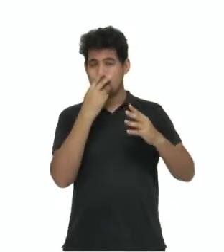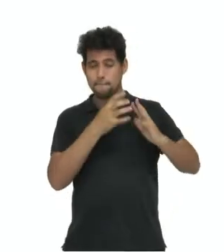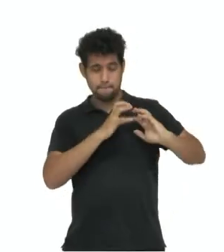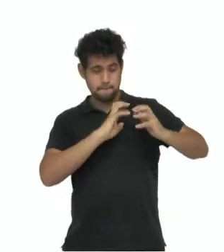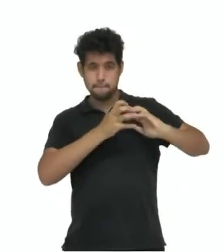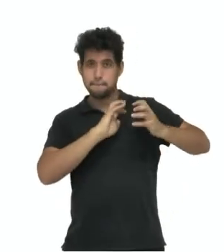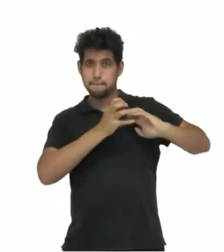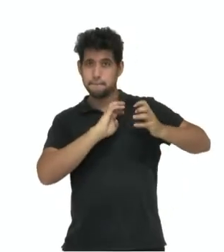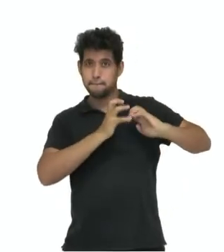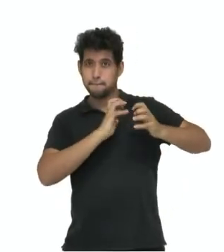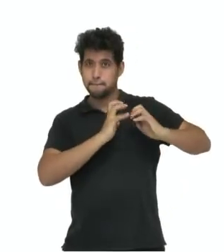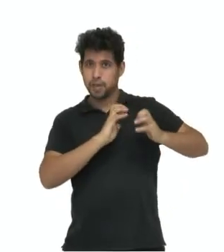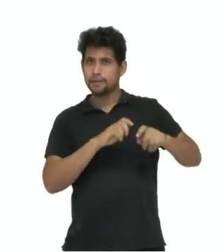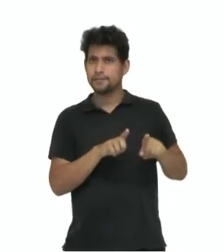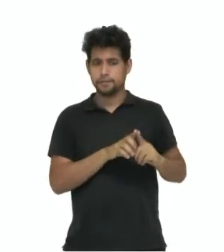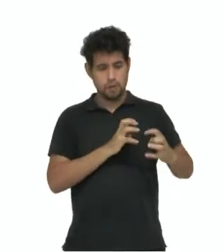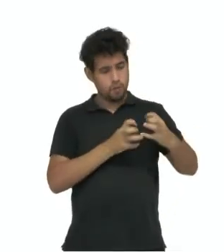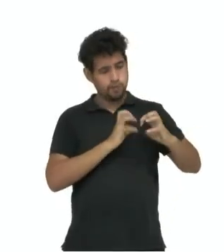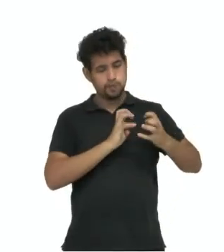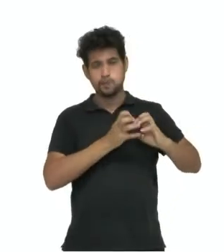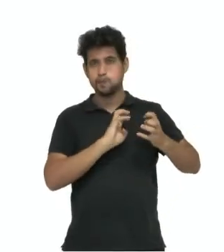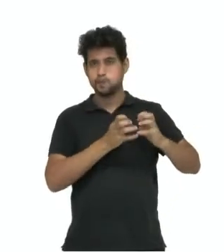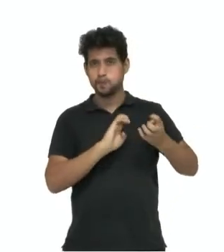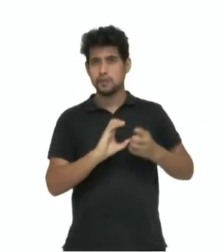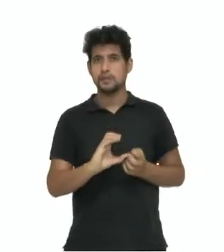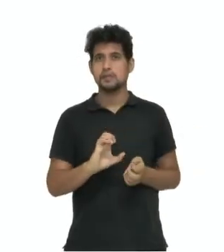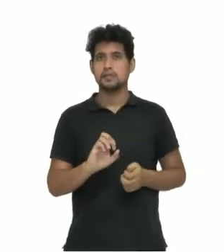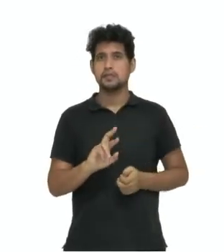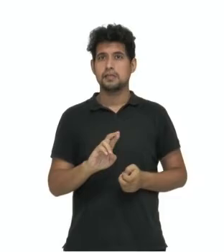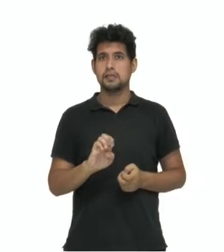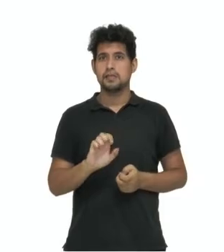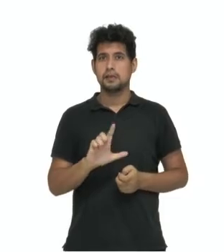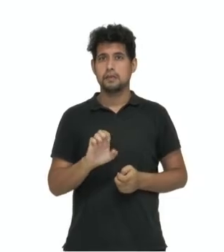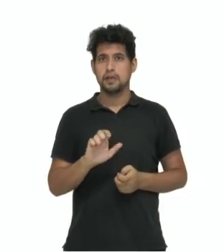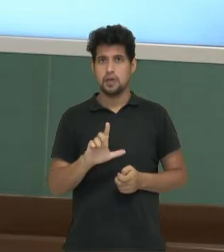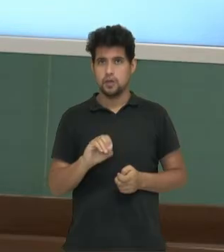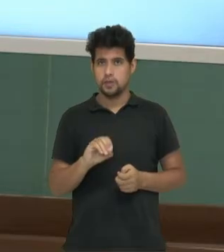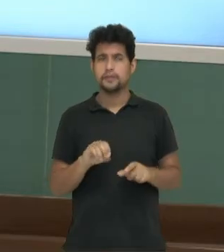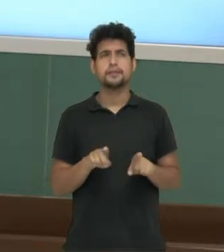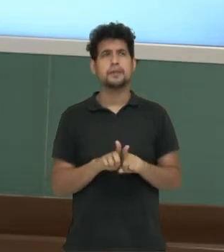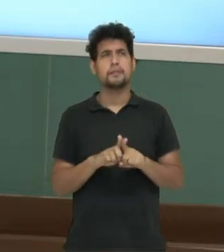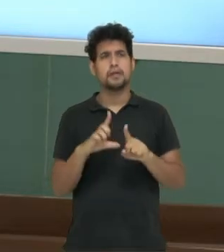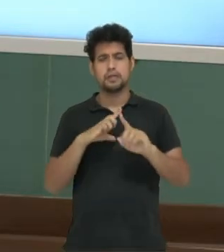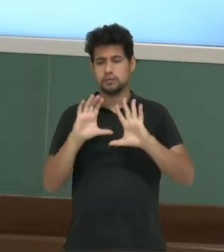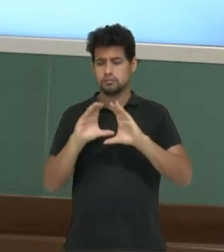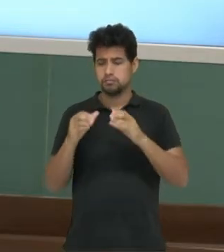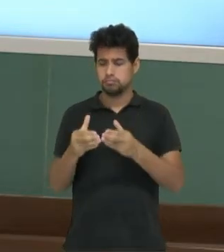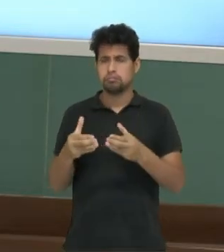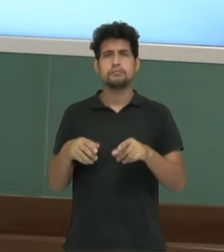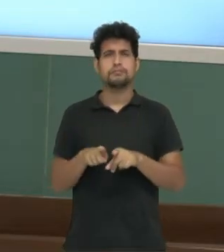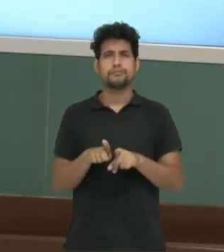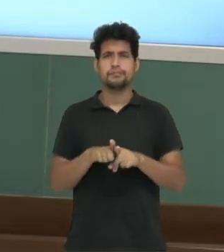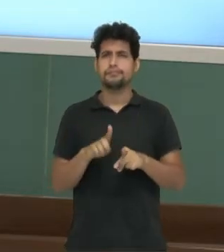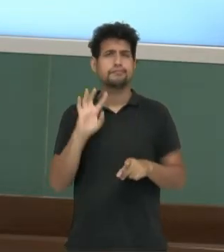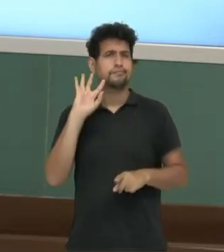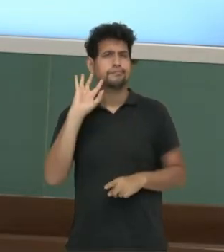O lobo óptico, né? O cerebelo e a medula espinal. O conjunto, né,